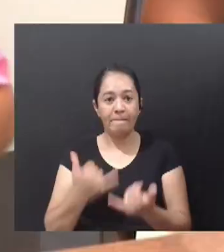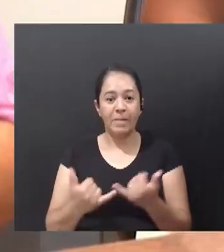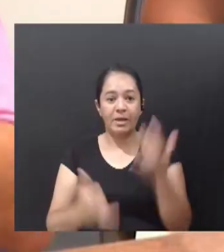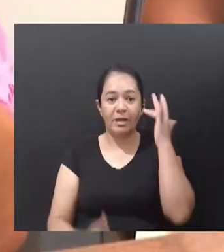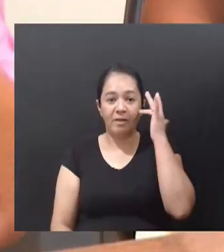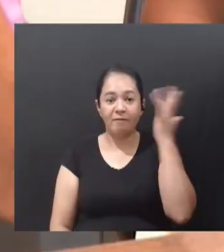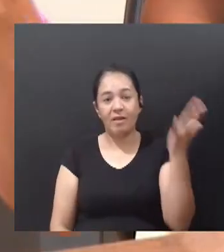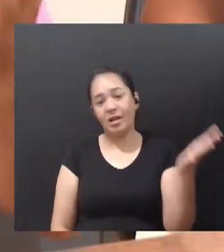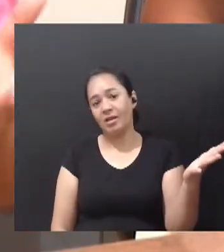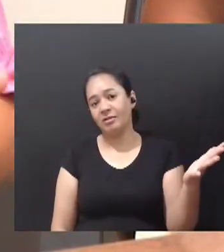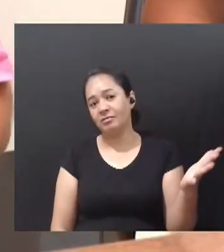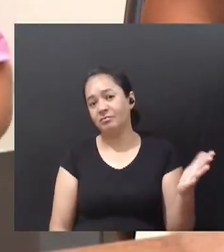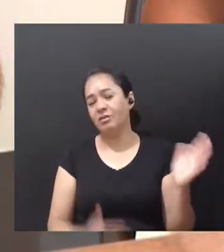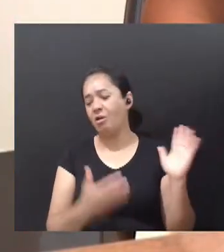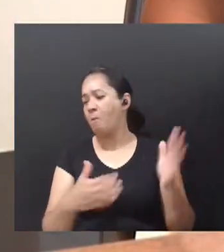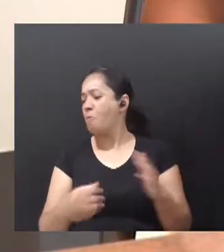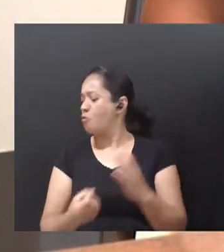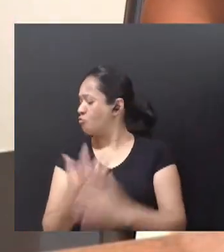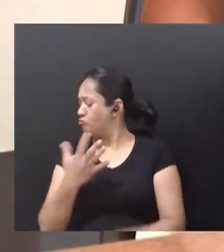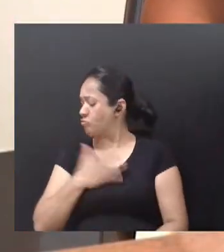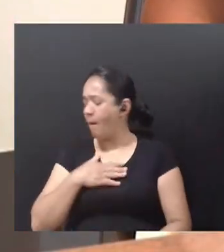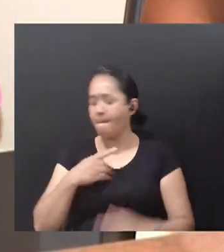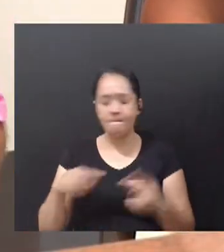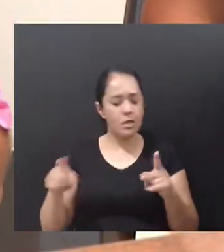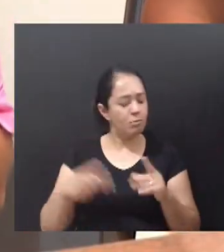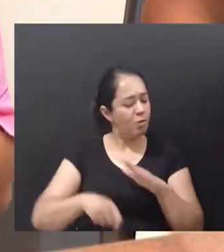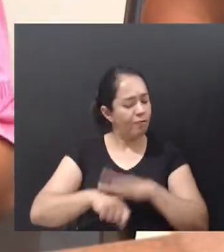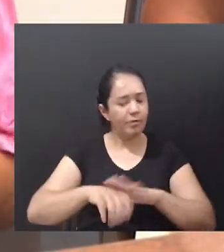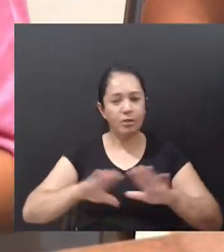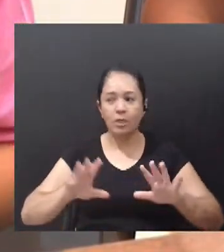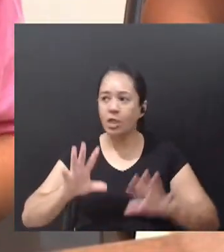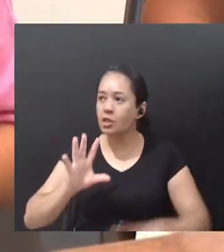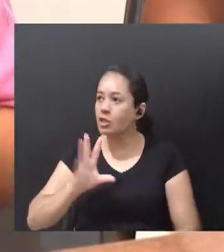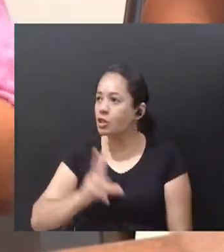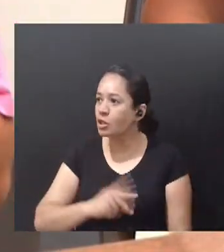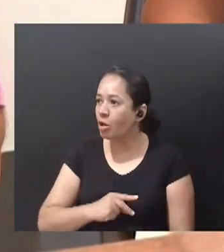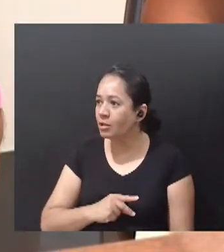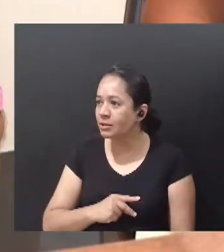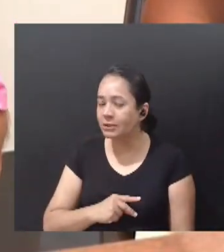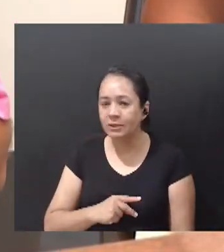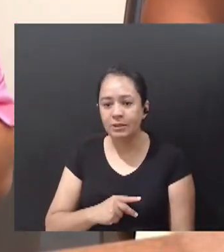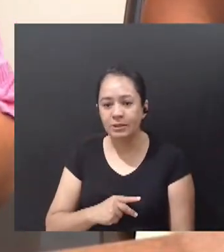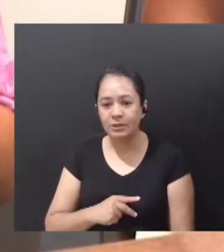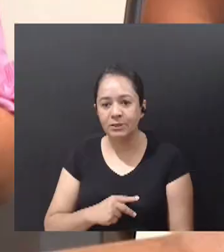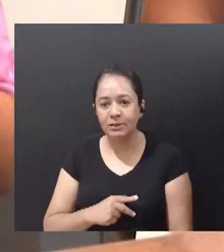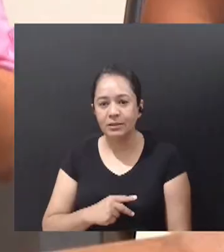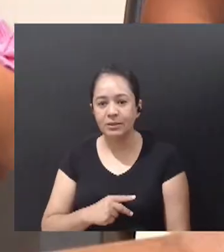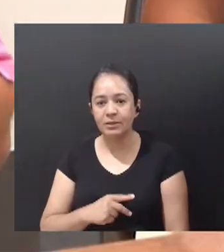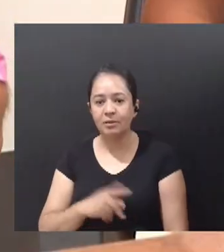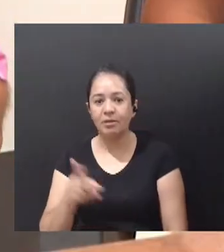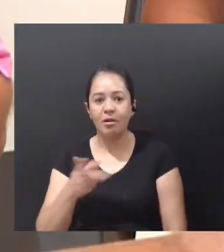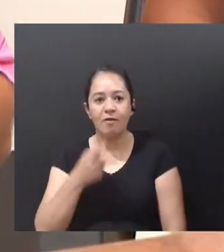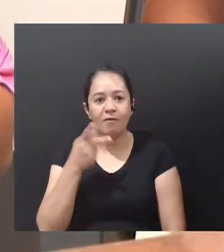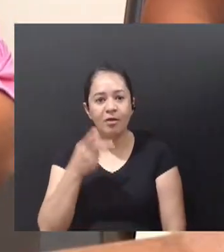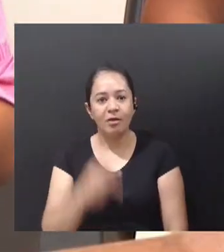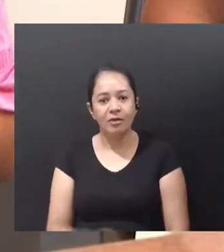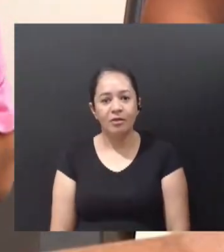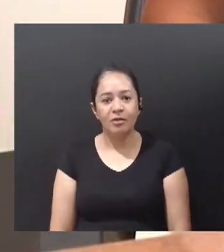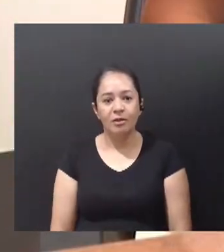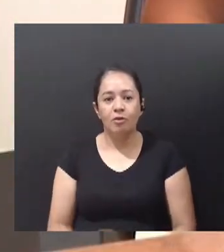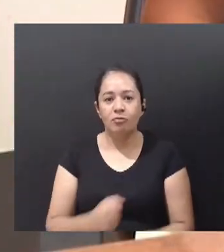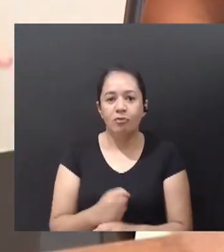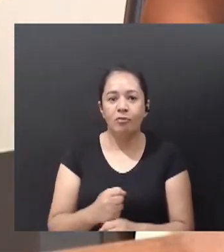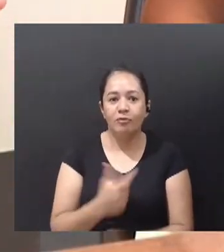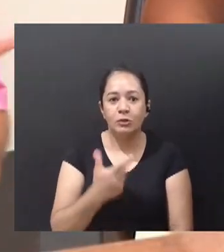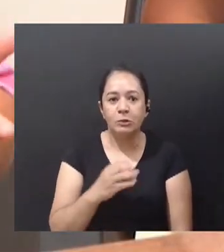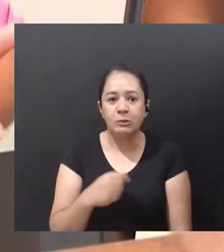minhas músicas, vixe, faço tudo meus bagulhos. E eu falei, caraca, mano, né? Como o Renato falou, nós até 20 anos não tinha vergonha até de